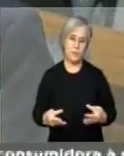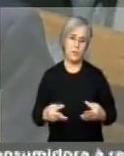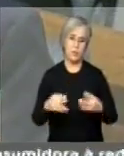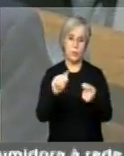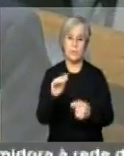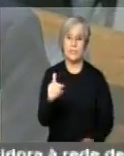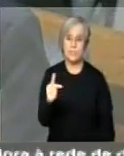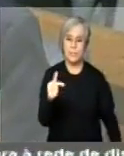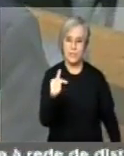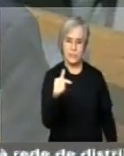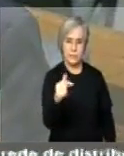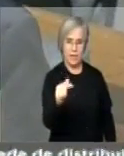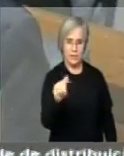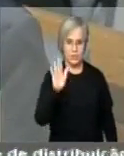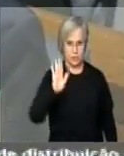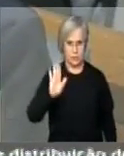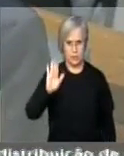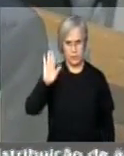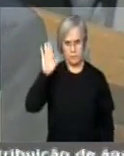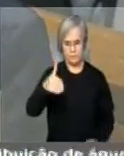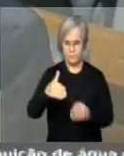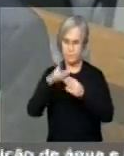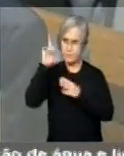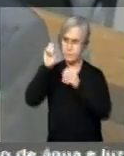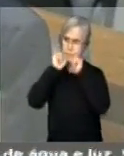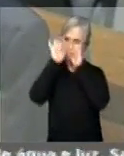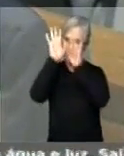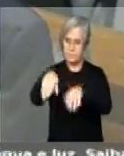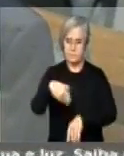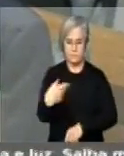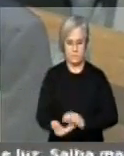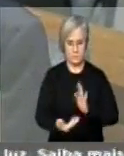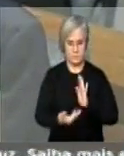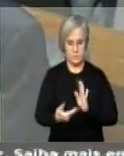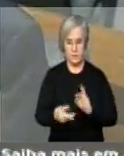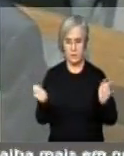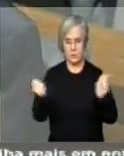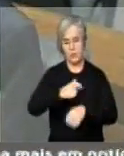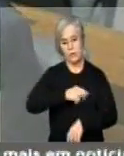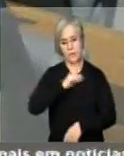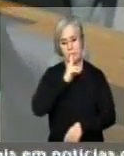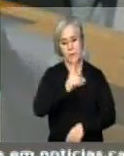candidatos e que Deus abençoe a Câmara dos Deputados, que tenha o melhor resultado possível.